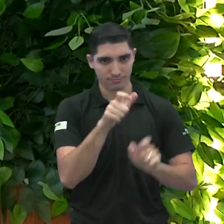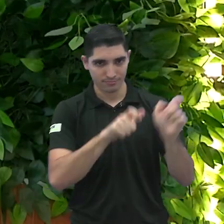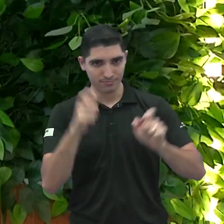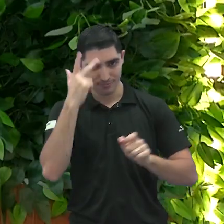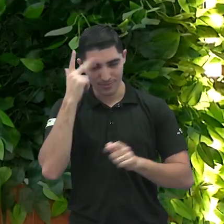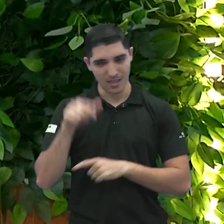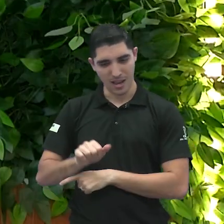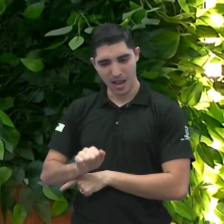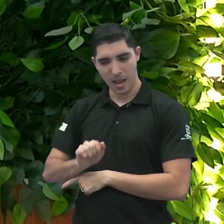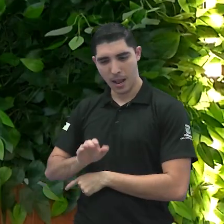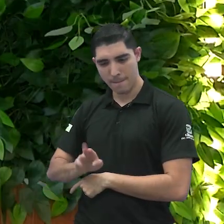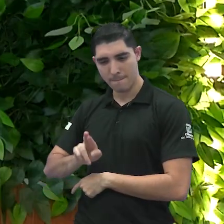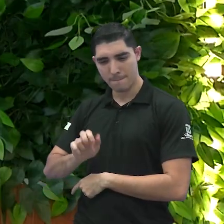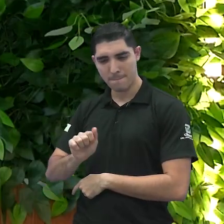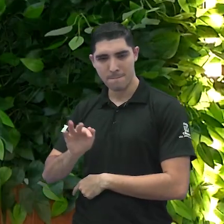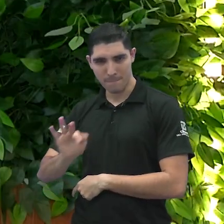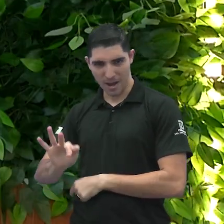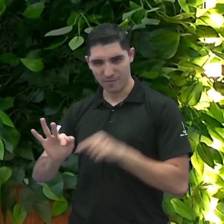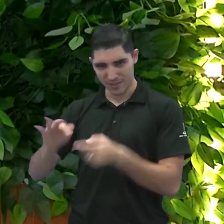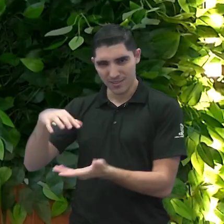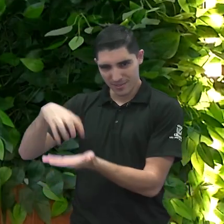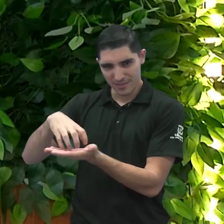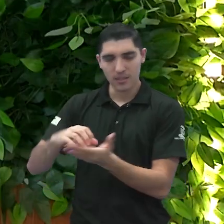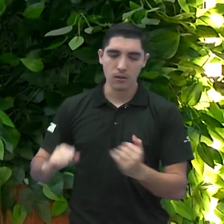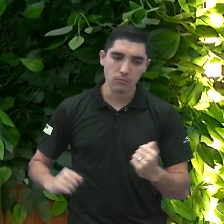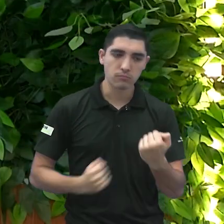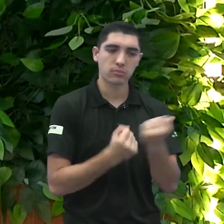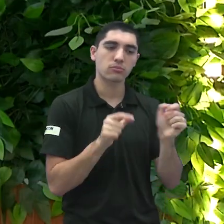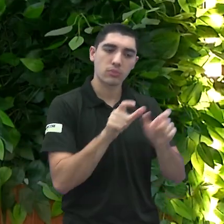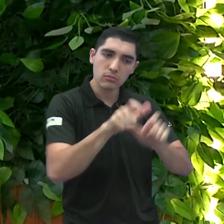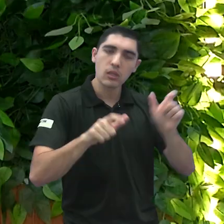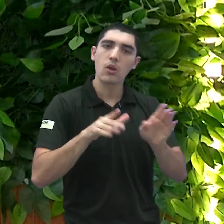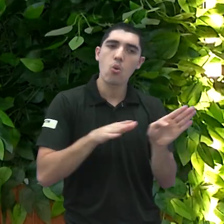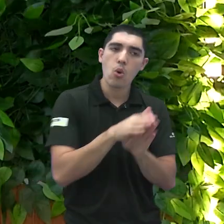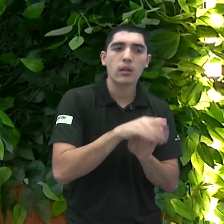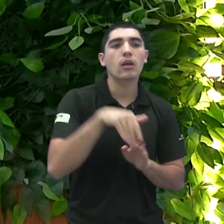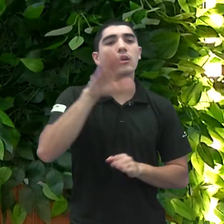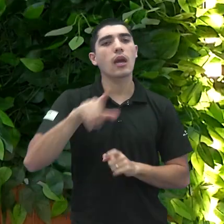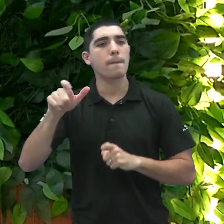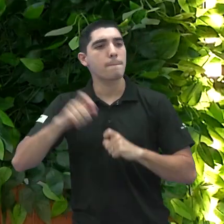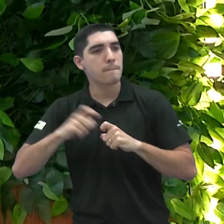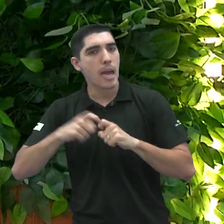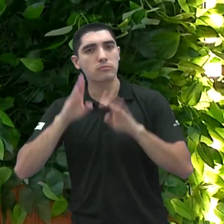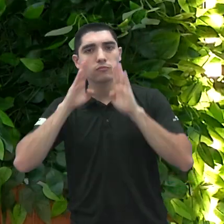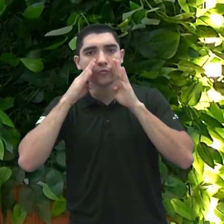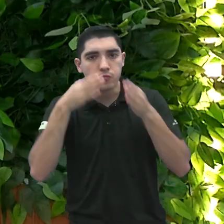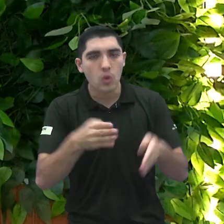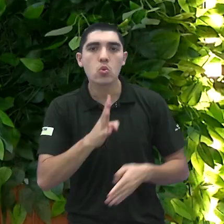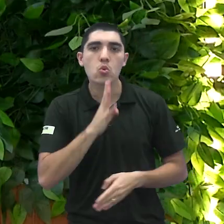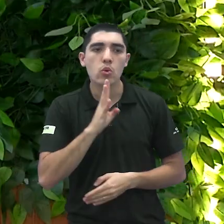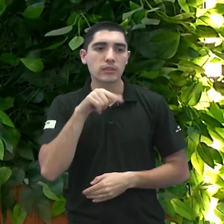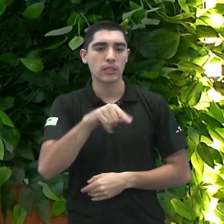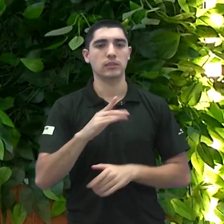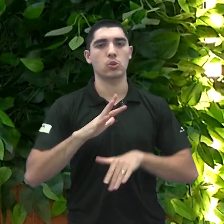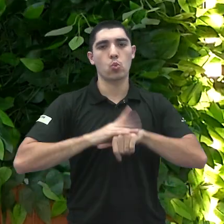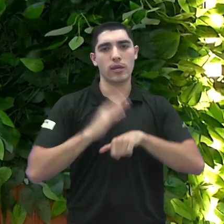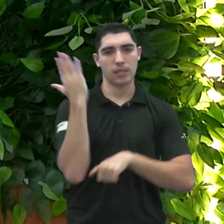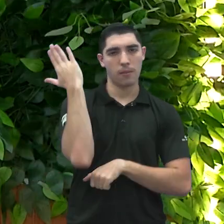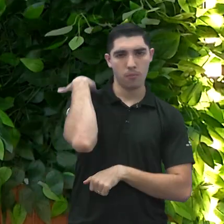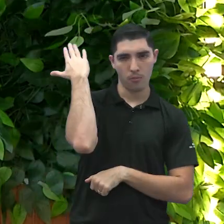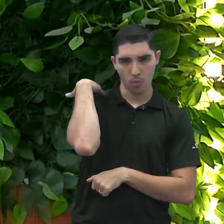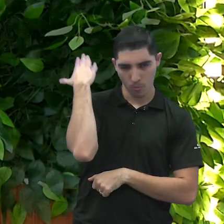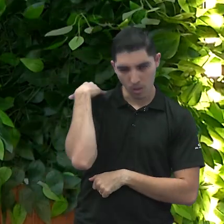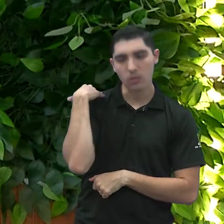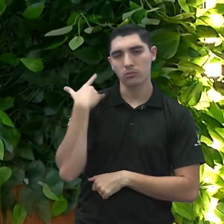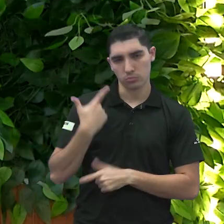ABRAF pode dar aos cidadãos joseenses é orientação desses profissionais, quem são os profissionais que são